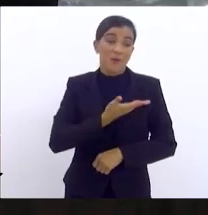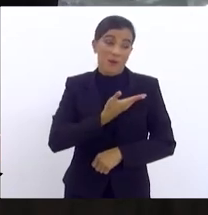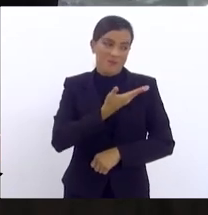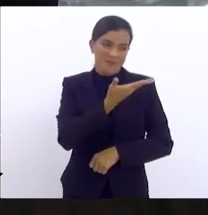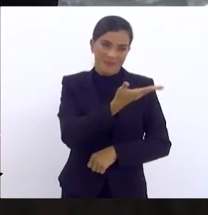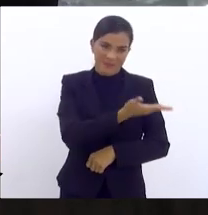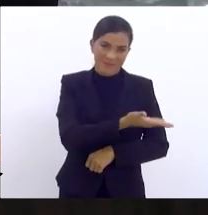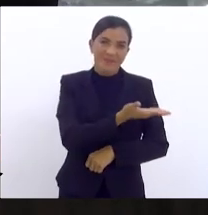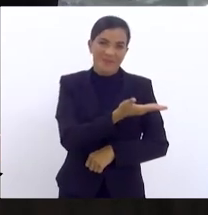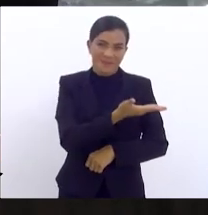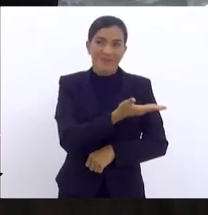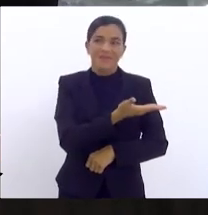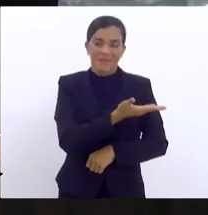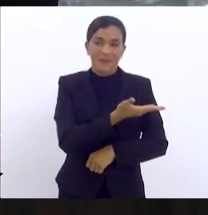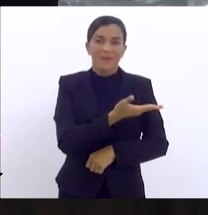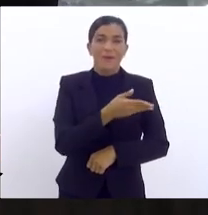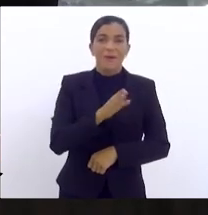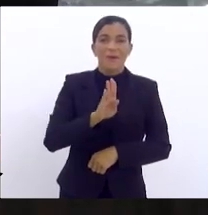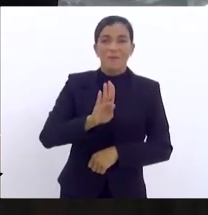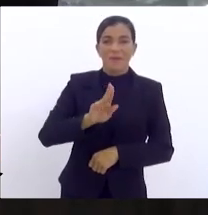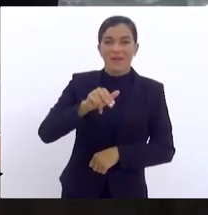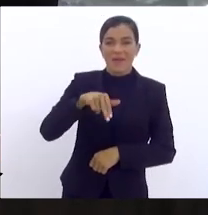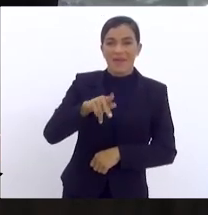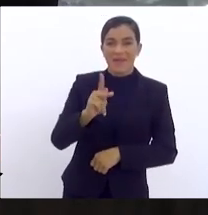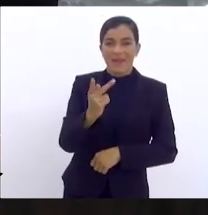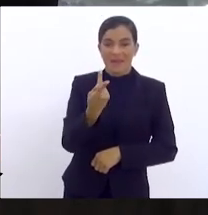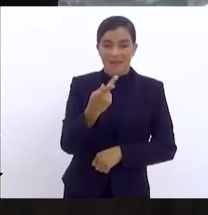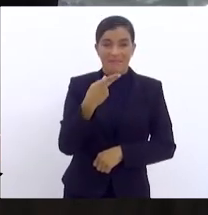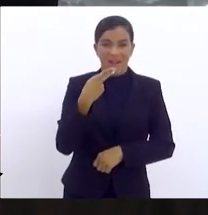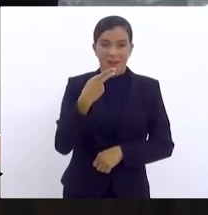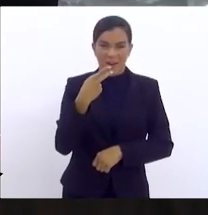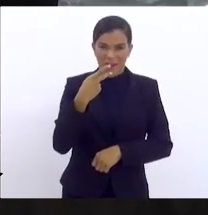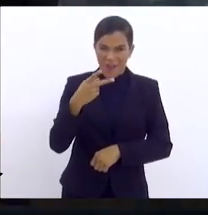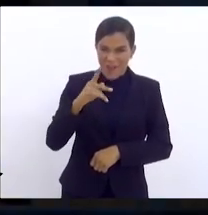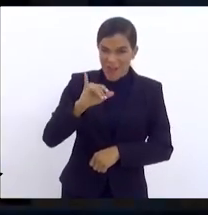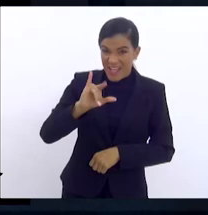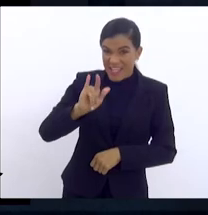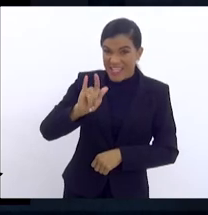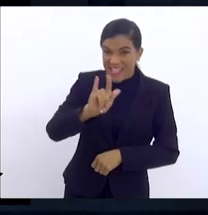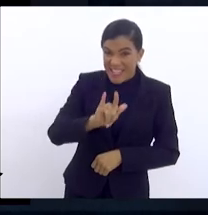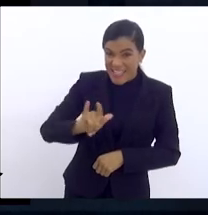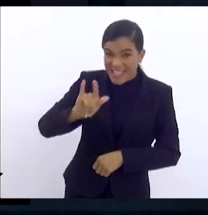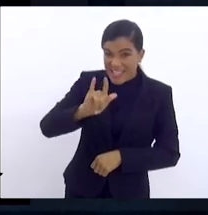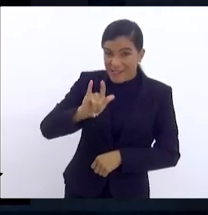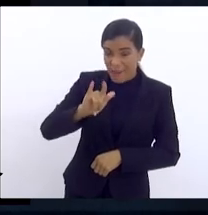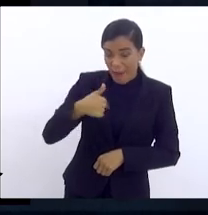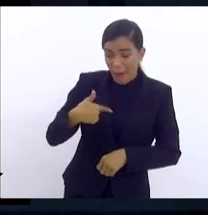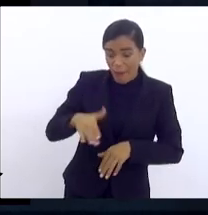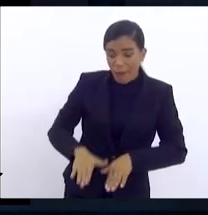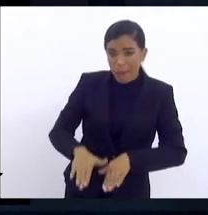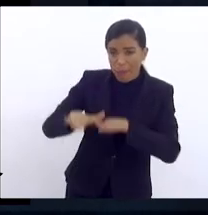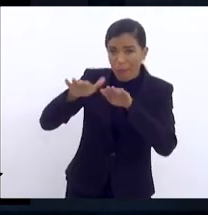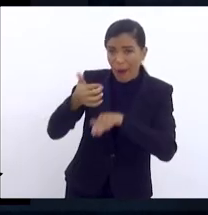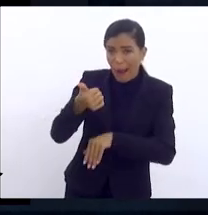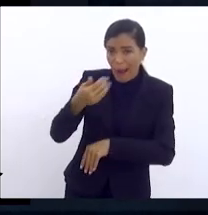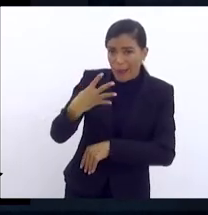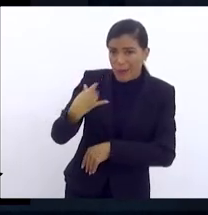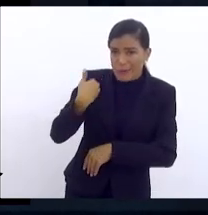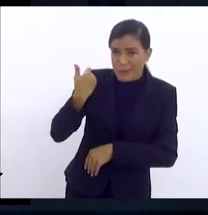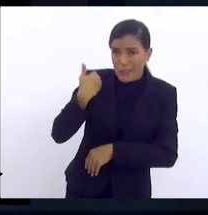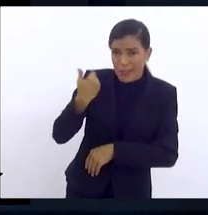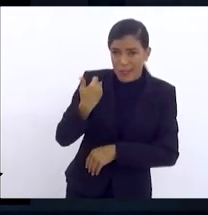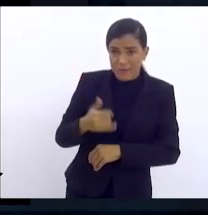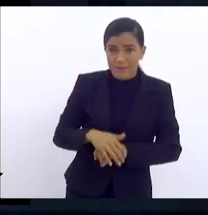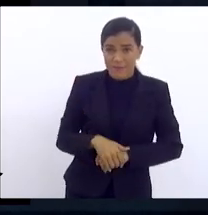aqui BNH falou na Ilha Grande Eu frequento ele é grande desde 14 anos de idade fui subir